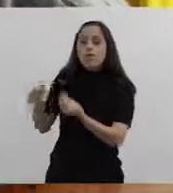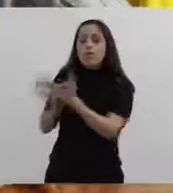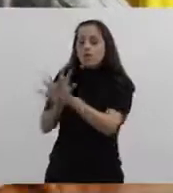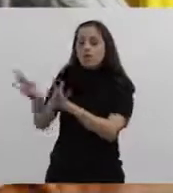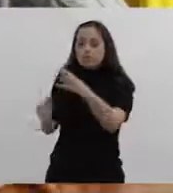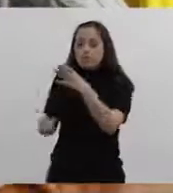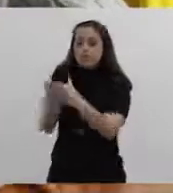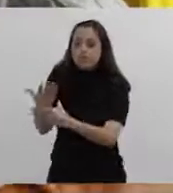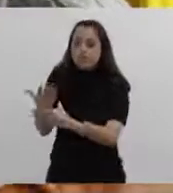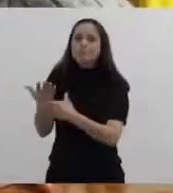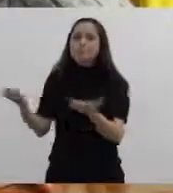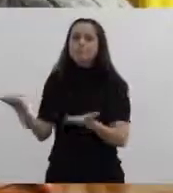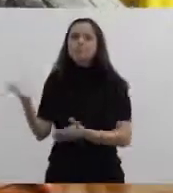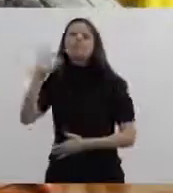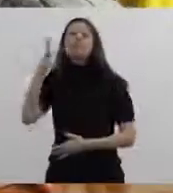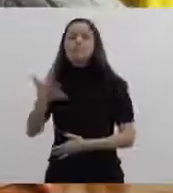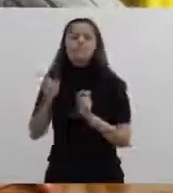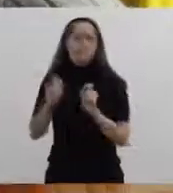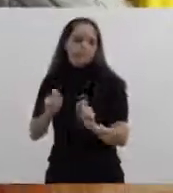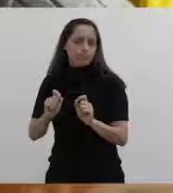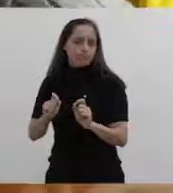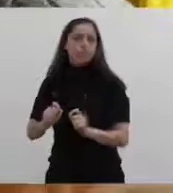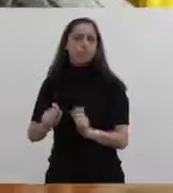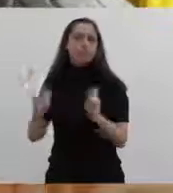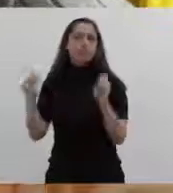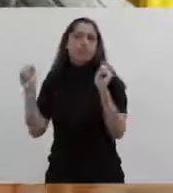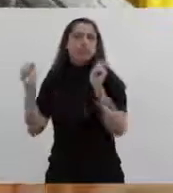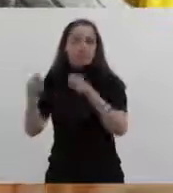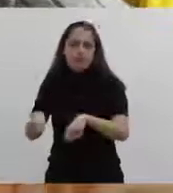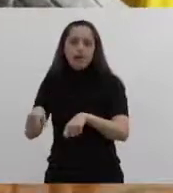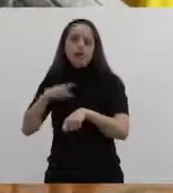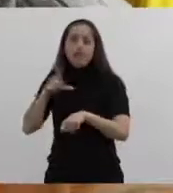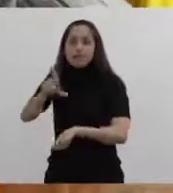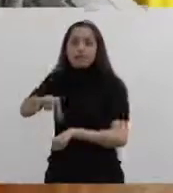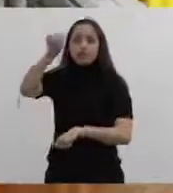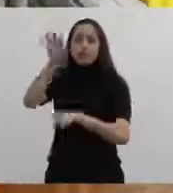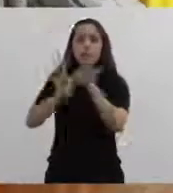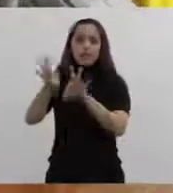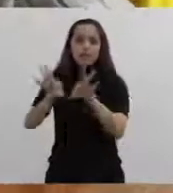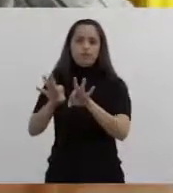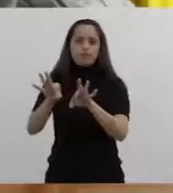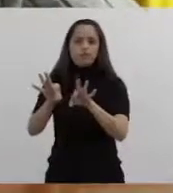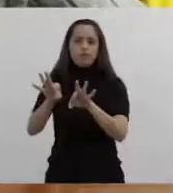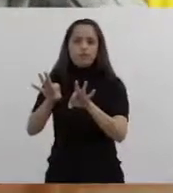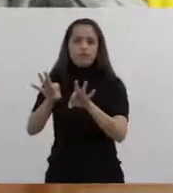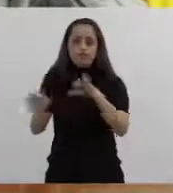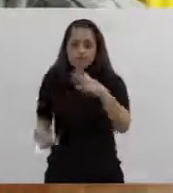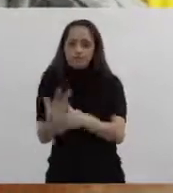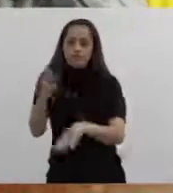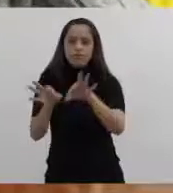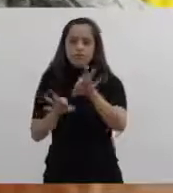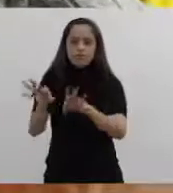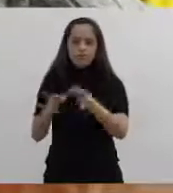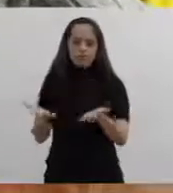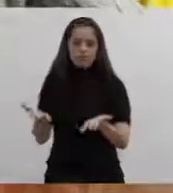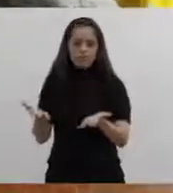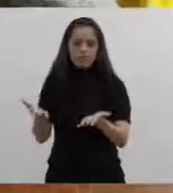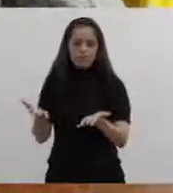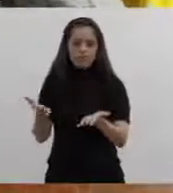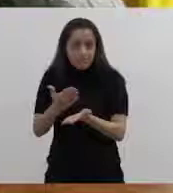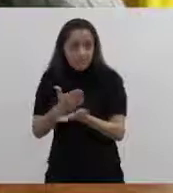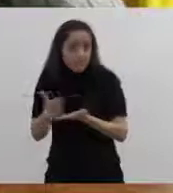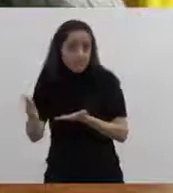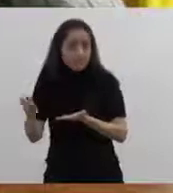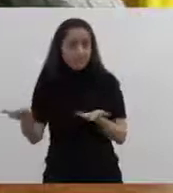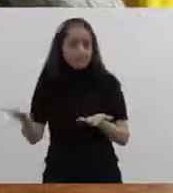Pensamos cada perfil e cada projeto e, de fato, não lhes demos a opção de escolherem os projetos. Nós distribuímos os